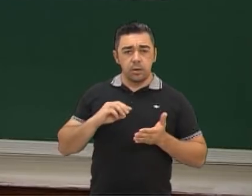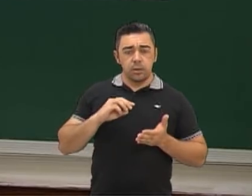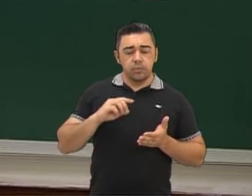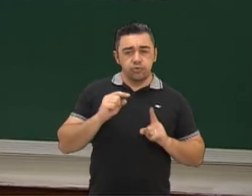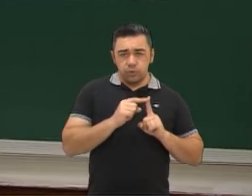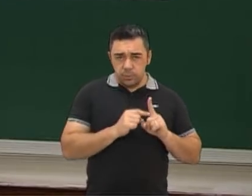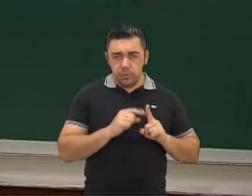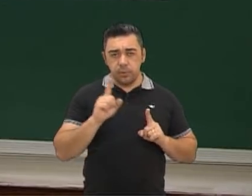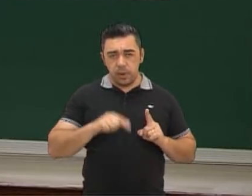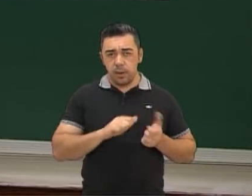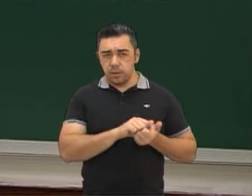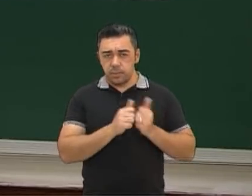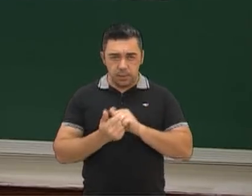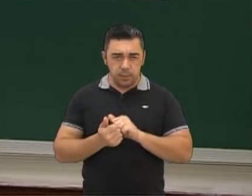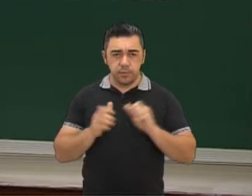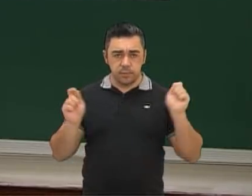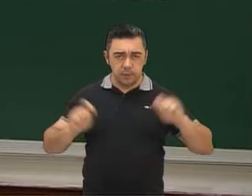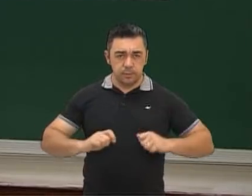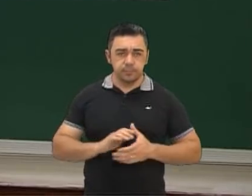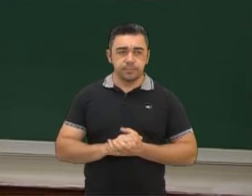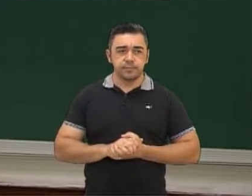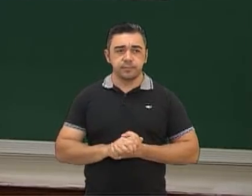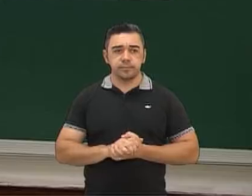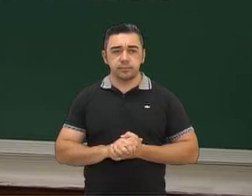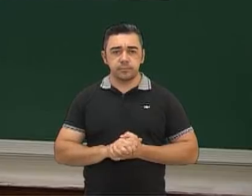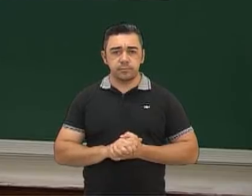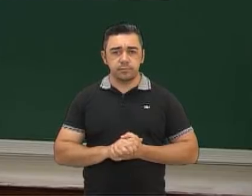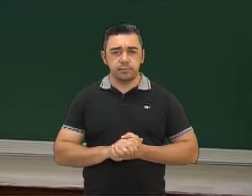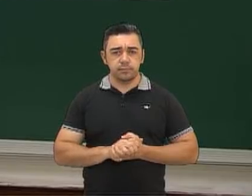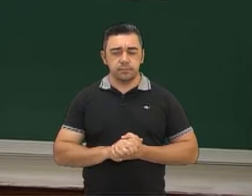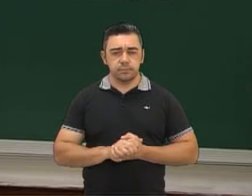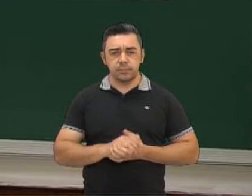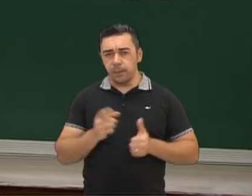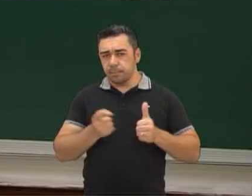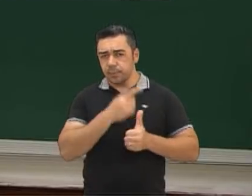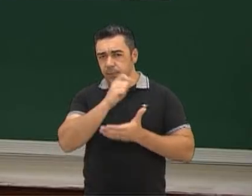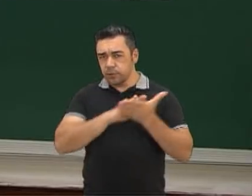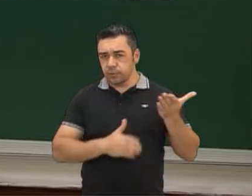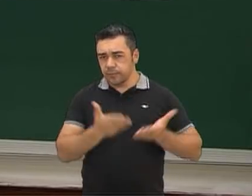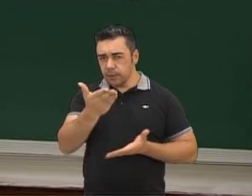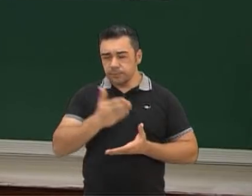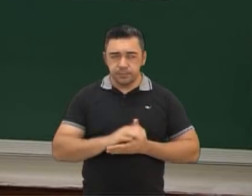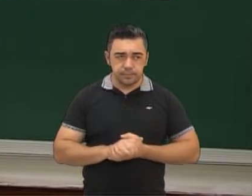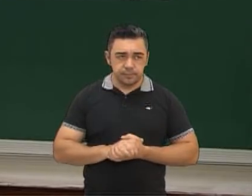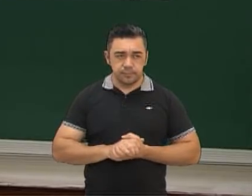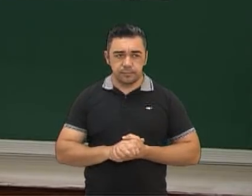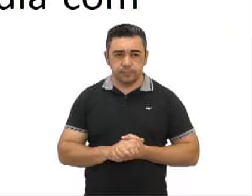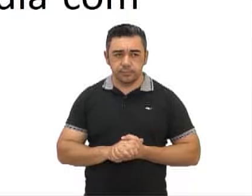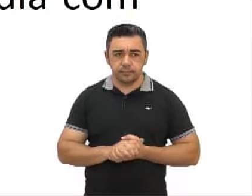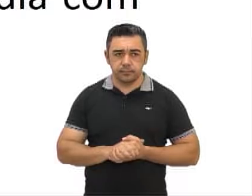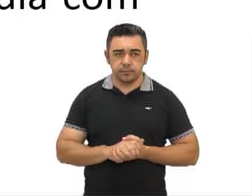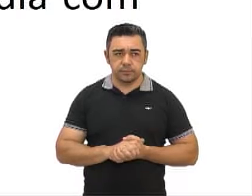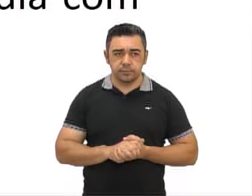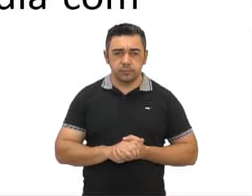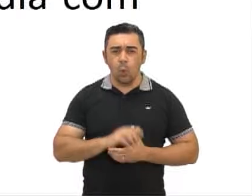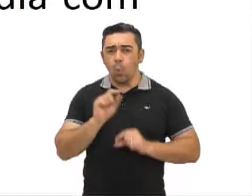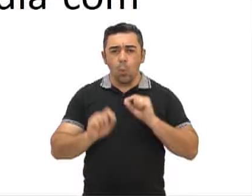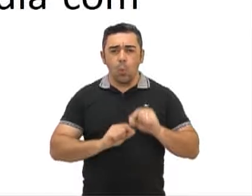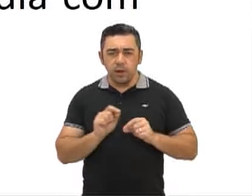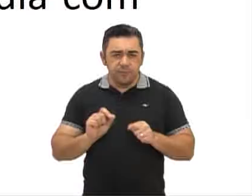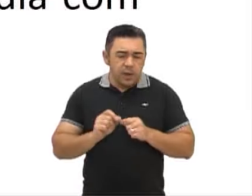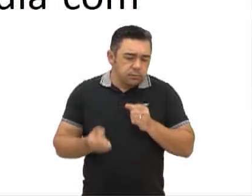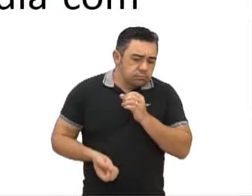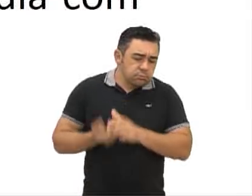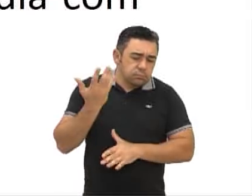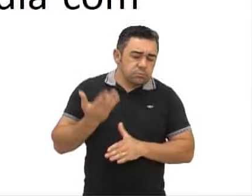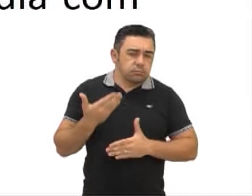se adapta muito bem a esse tipo de jogos. Primeiro exercício nosso do dia, então. O que motivou